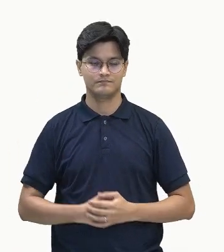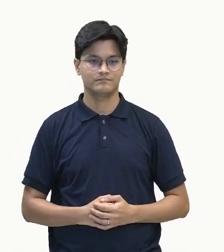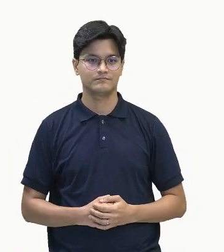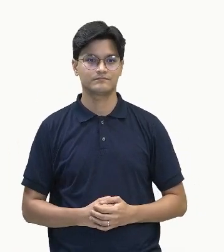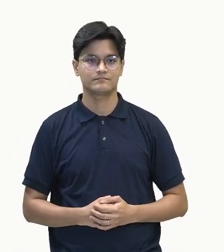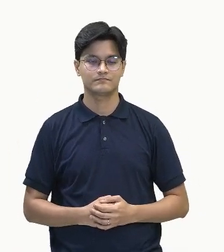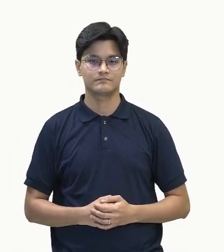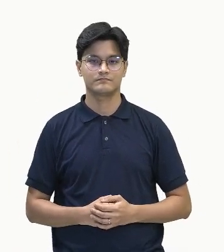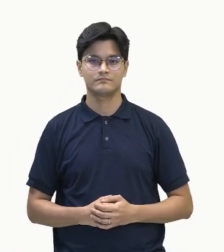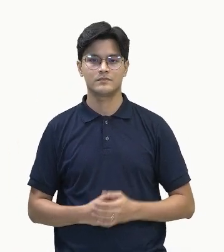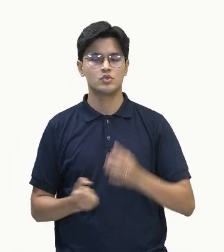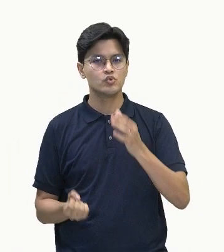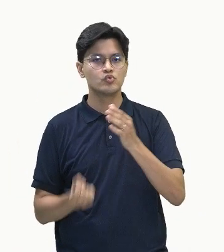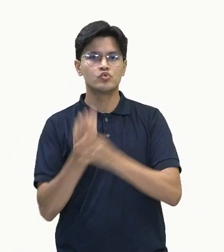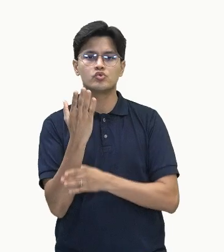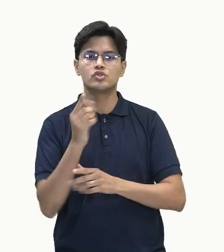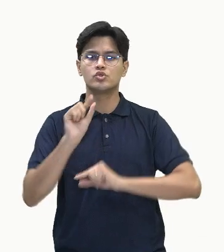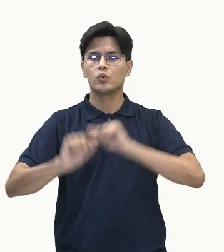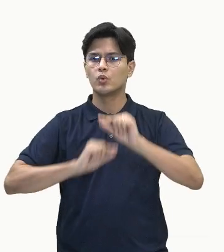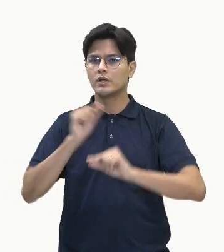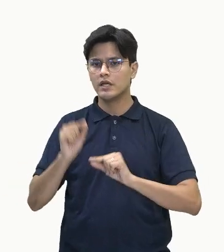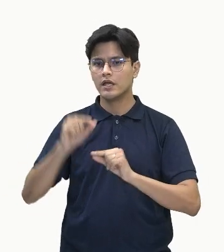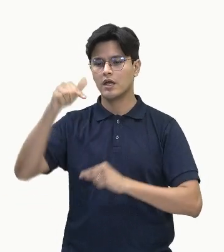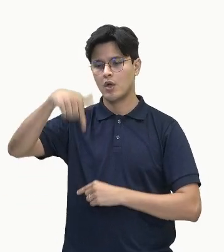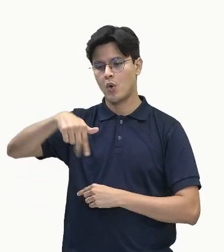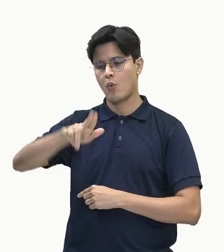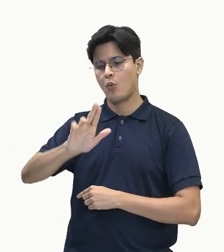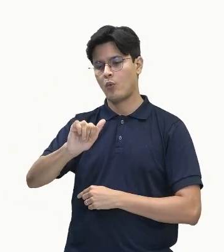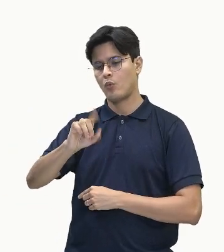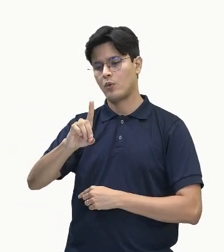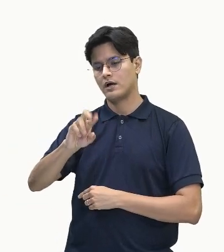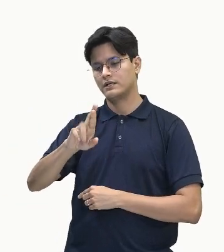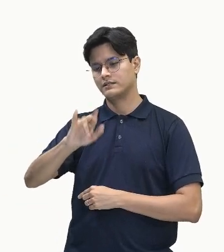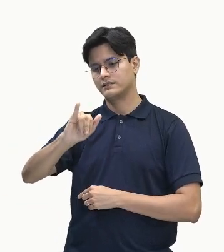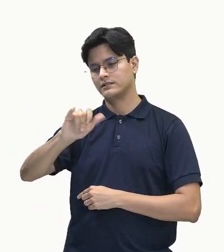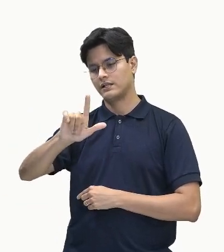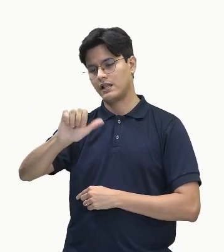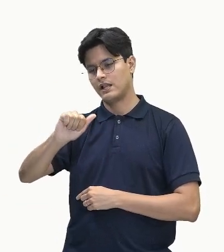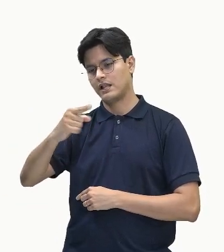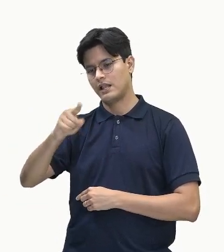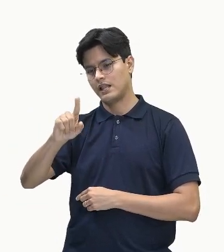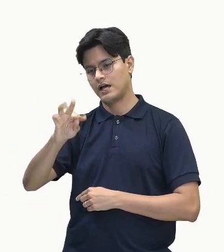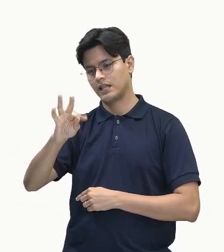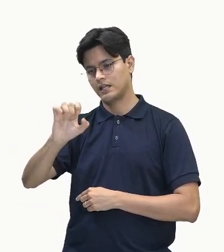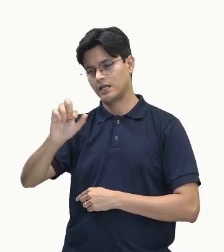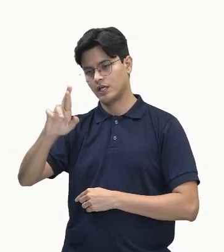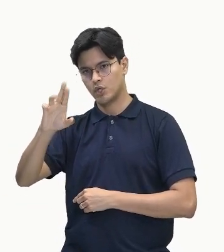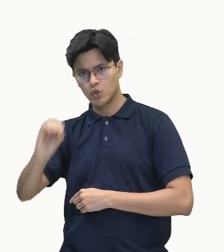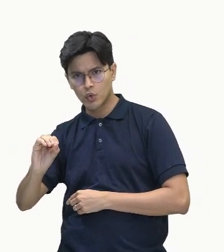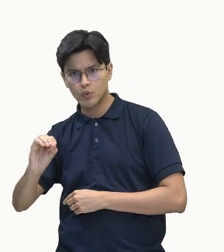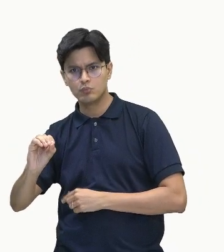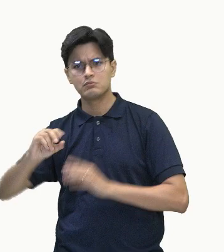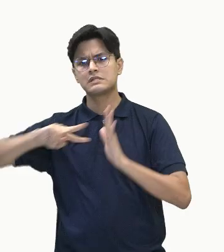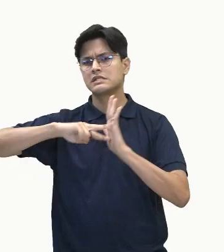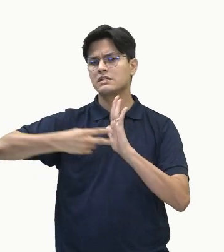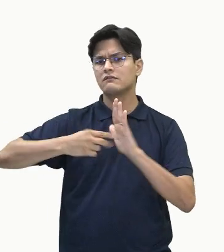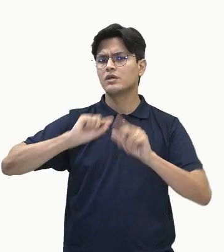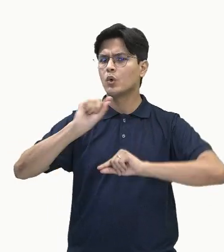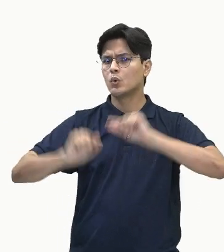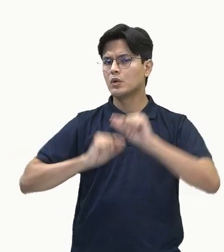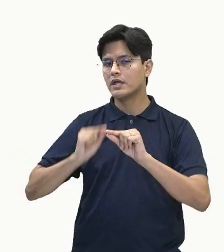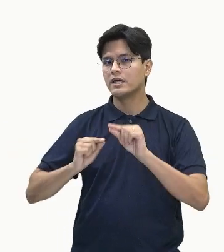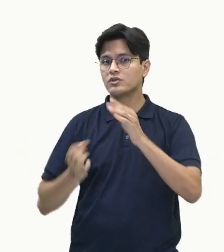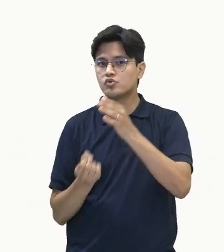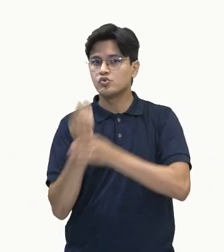uma figura que vai possuir 4 lados. Só resta a gente agora saber qual o tipo da figura,